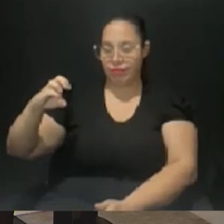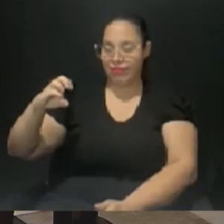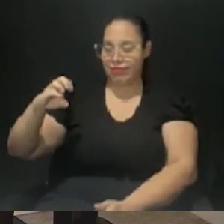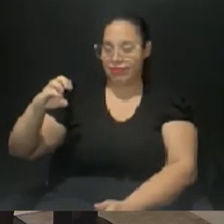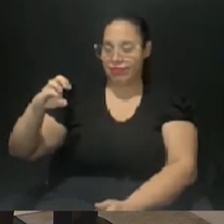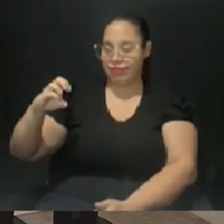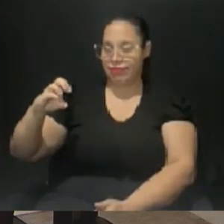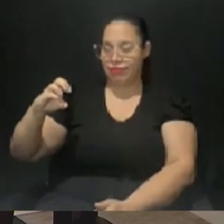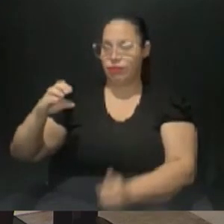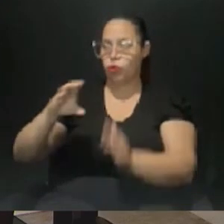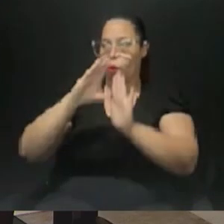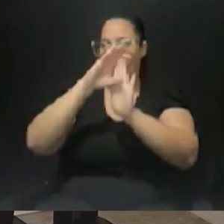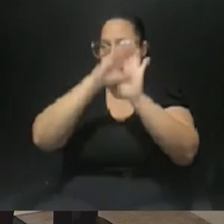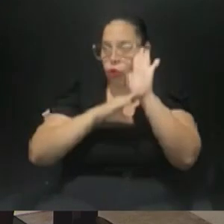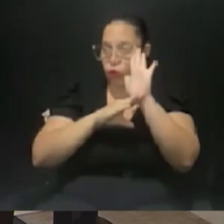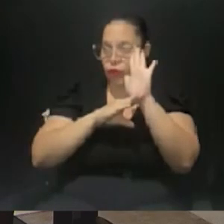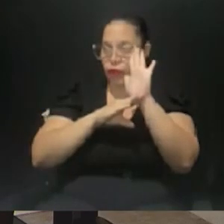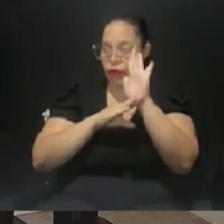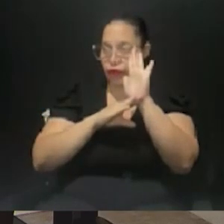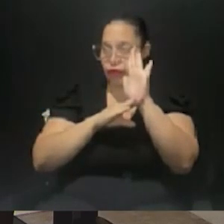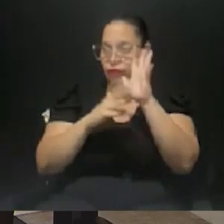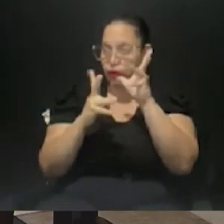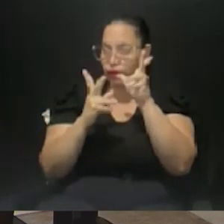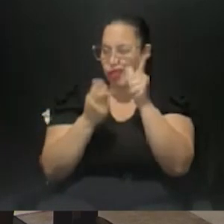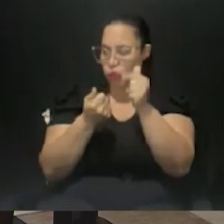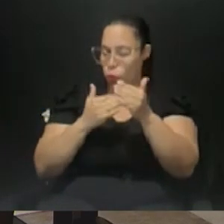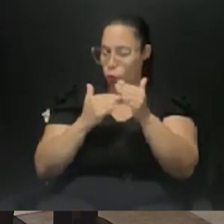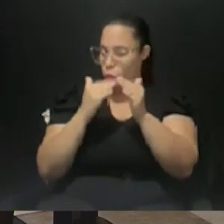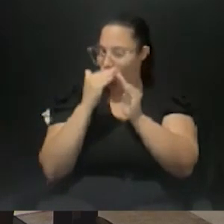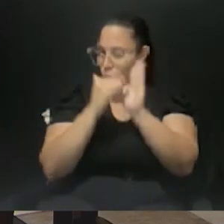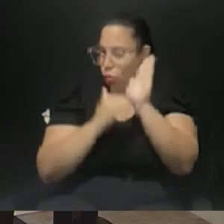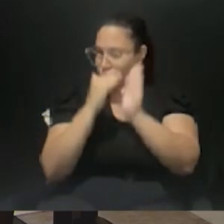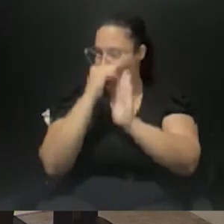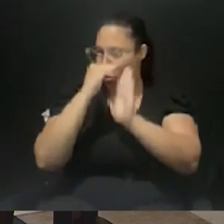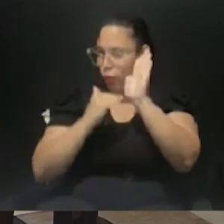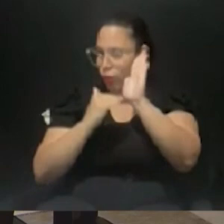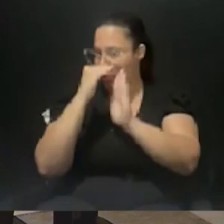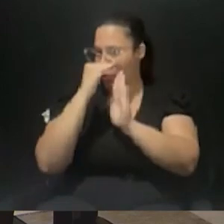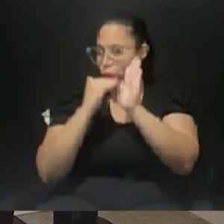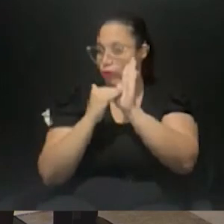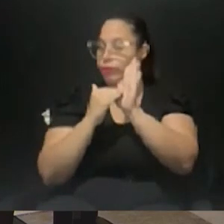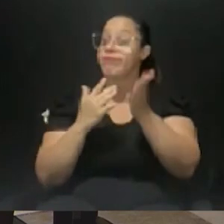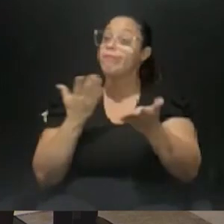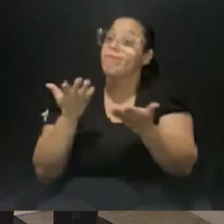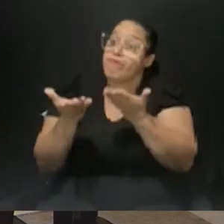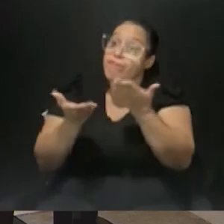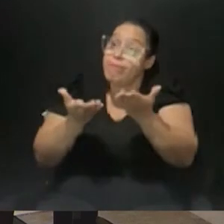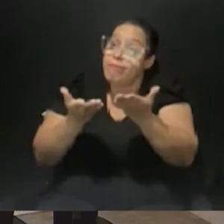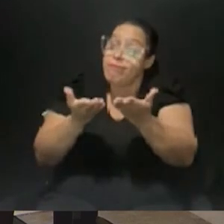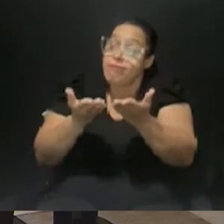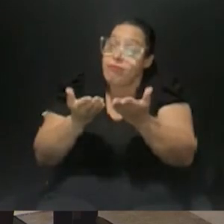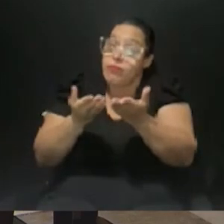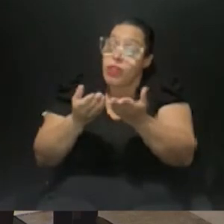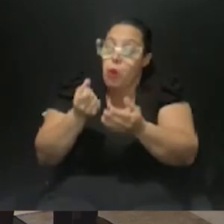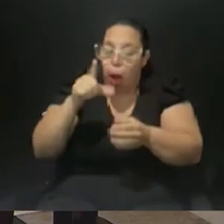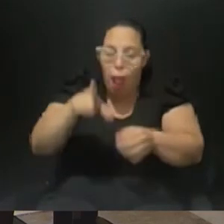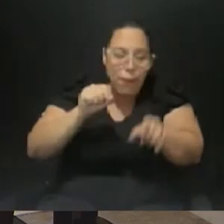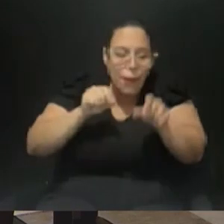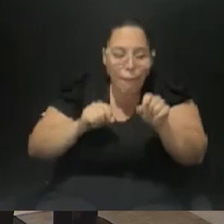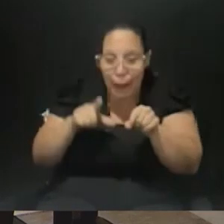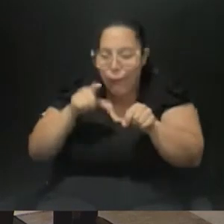vasto, variado, né, tanto para petiscar com porções e